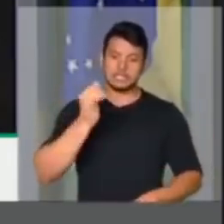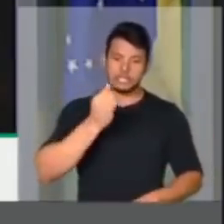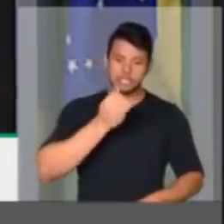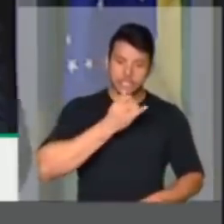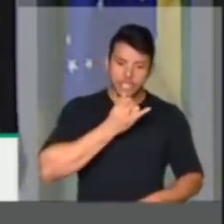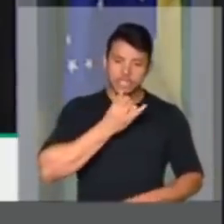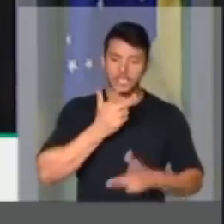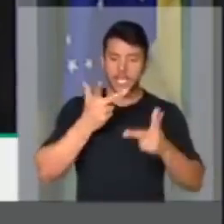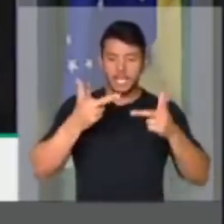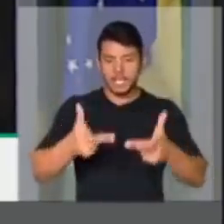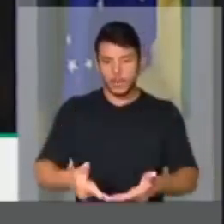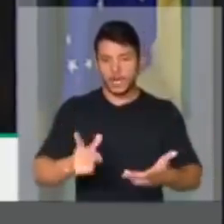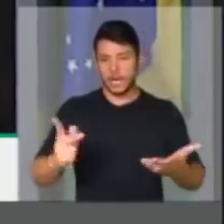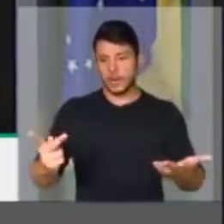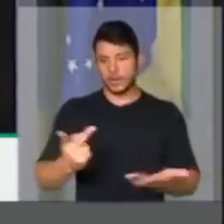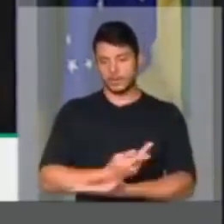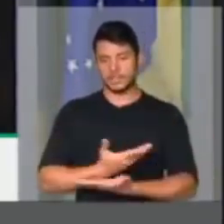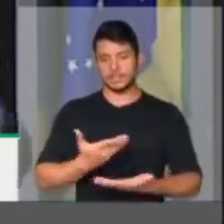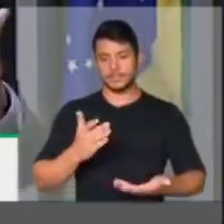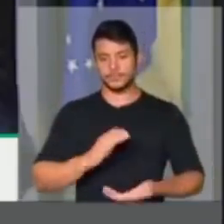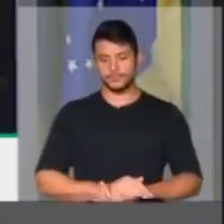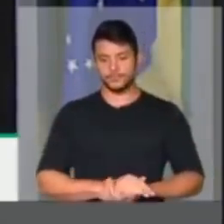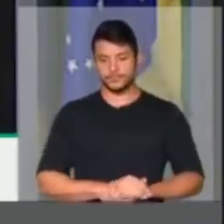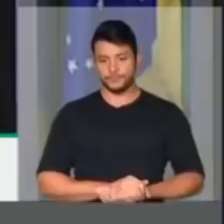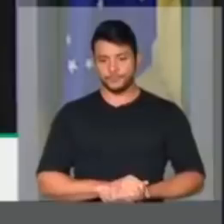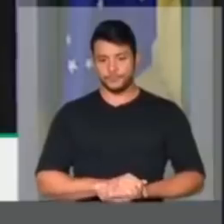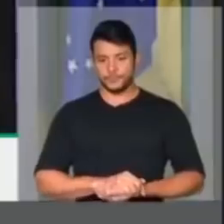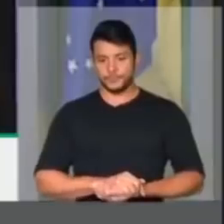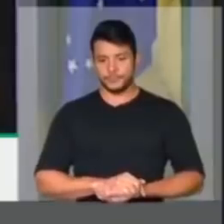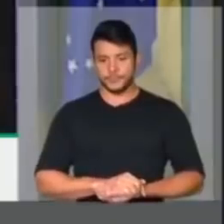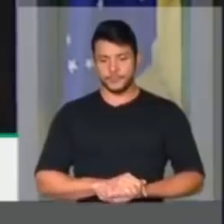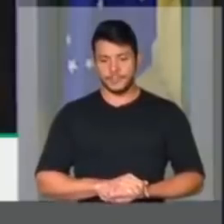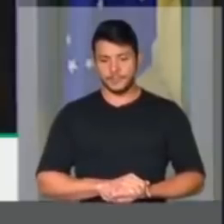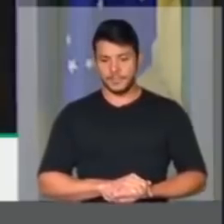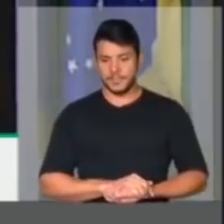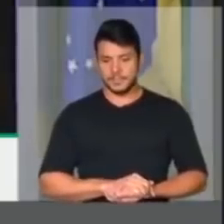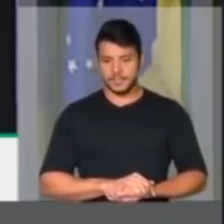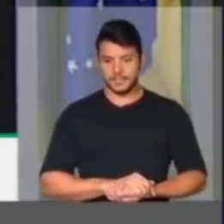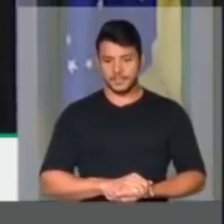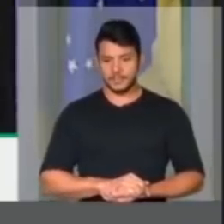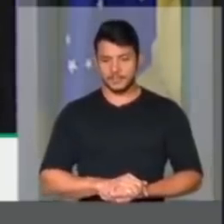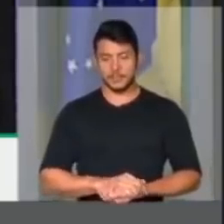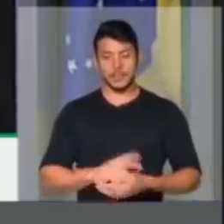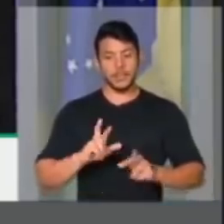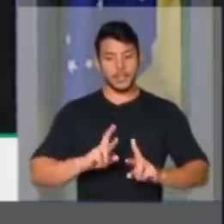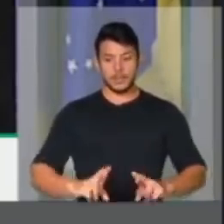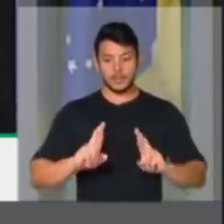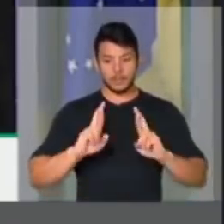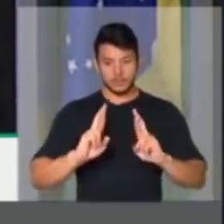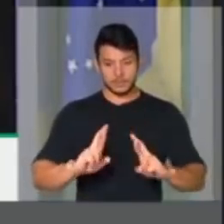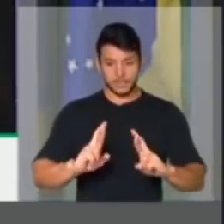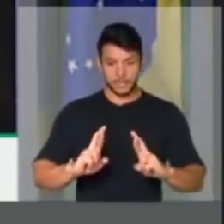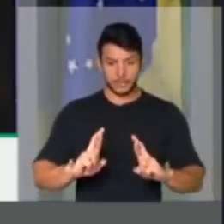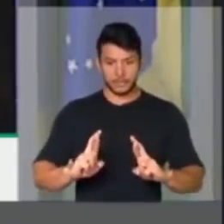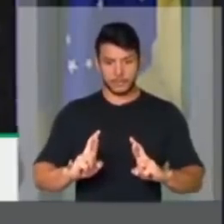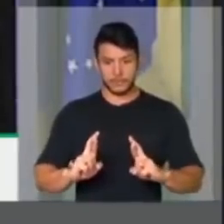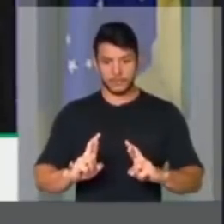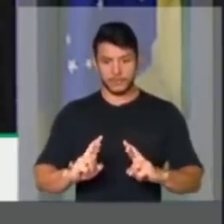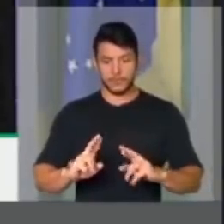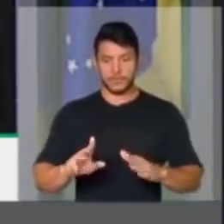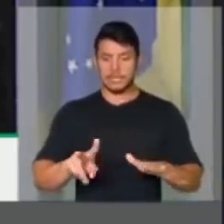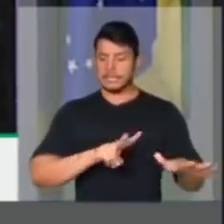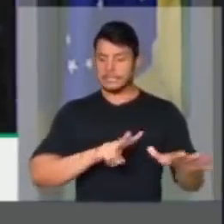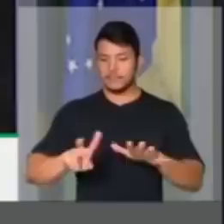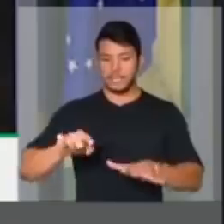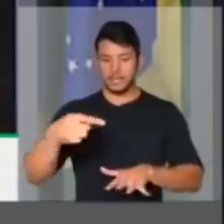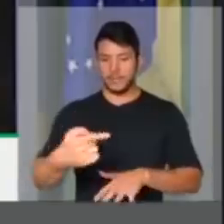melancolicamente estamos concluindo essa semana com o plenário na quinta-feira vazio. Espero sinceramente, senhor presidente, que a próxima semana